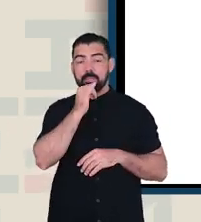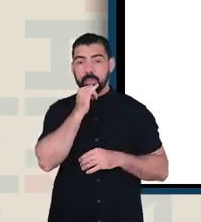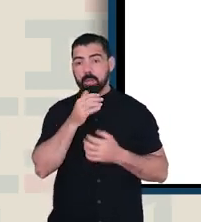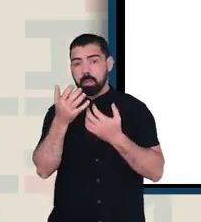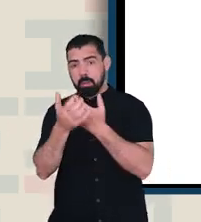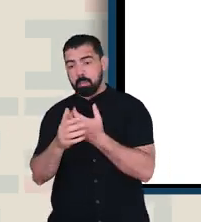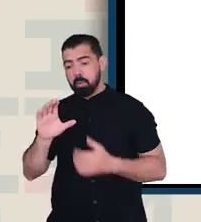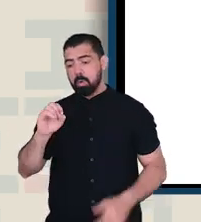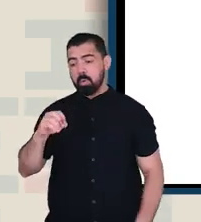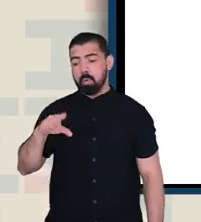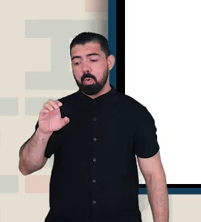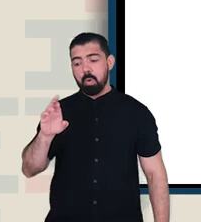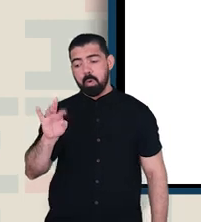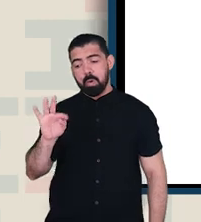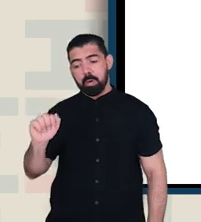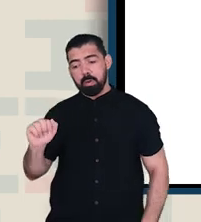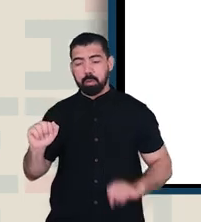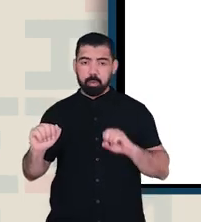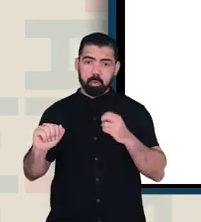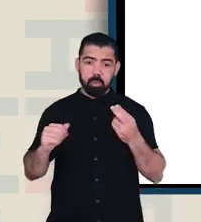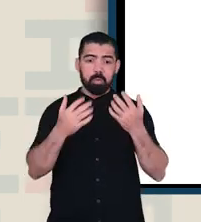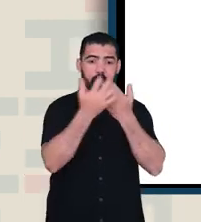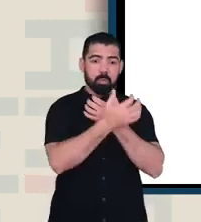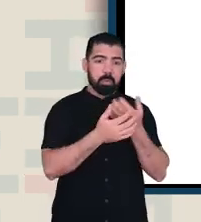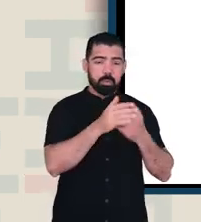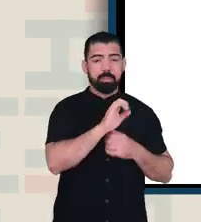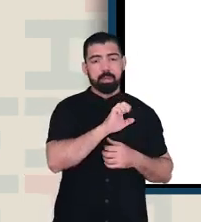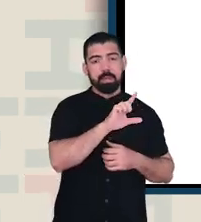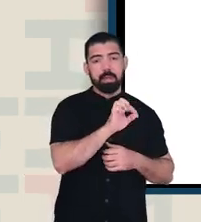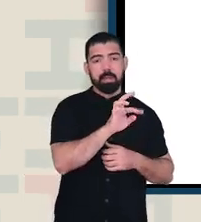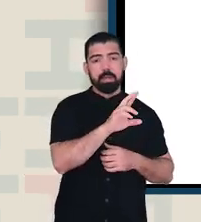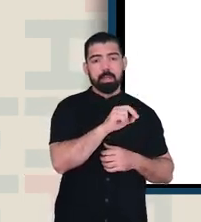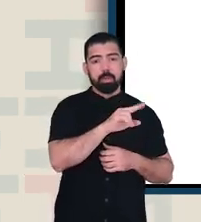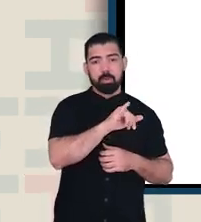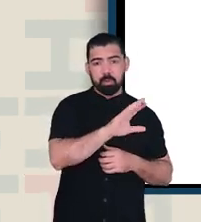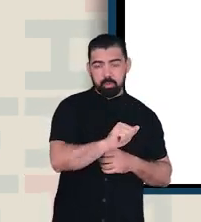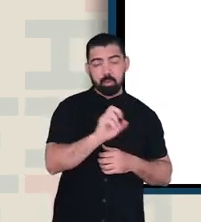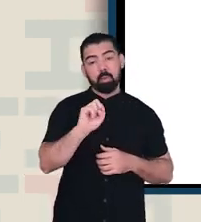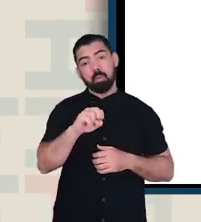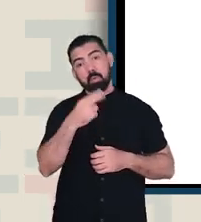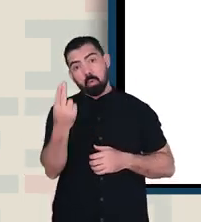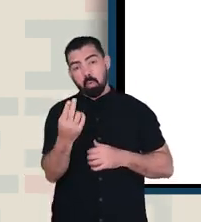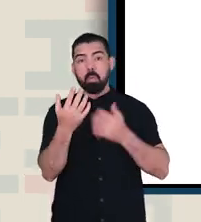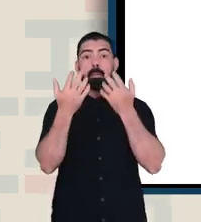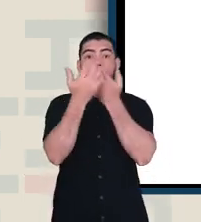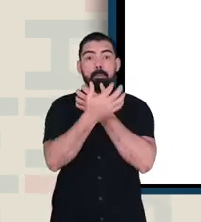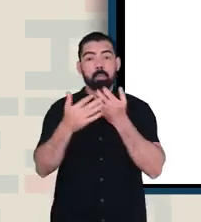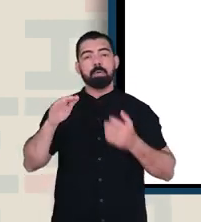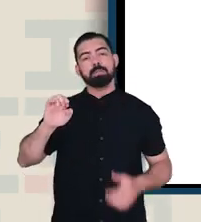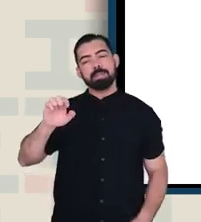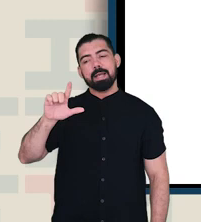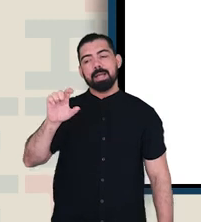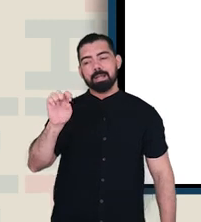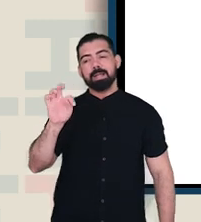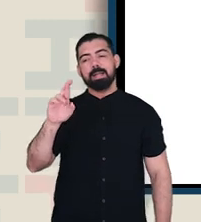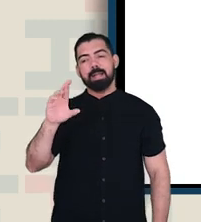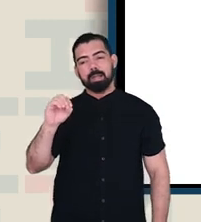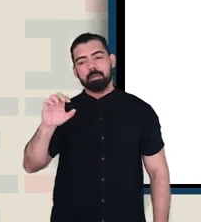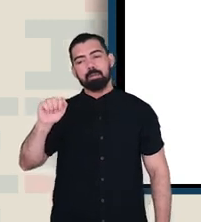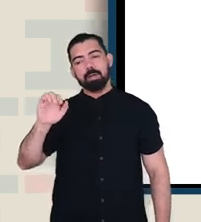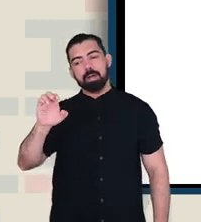música eletrônica, e sim simplesmente música eletroacústica, que seria uma conjunção ou a possibilidade de